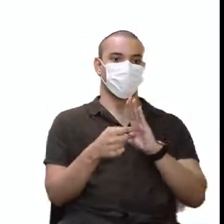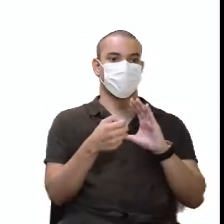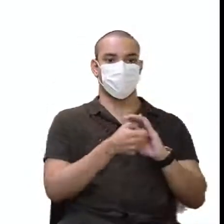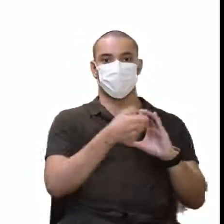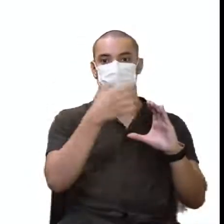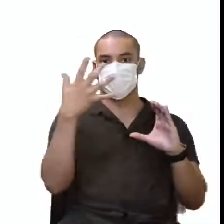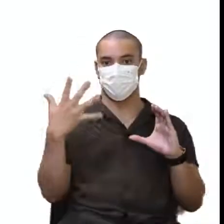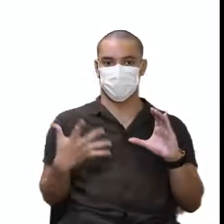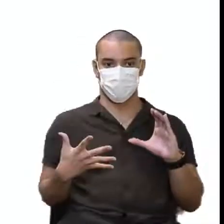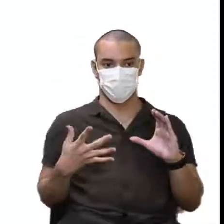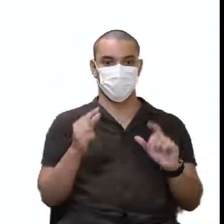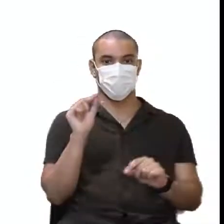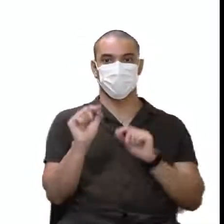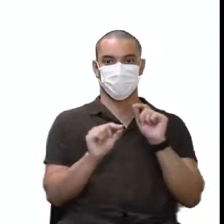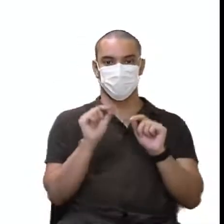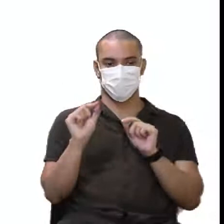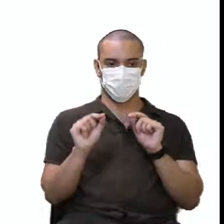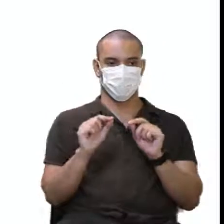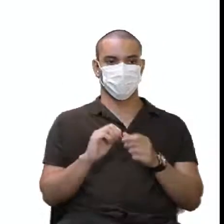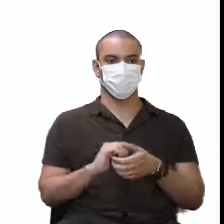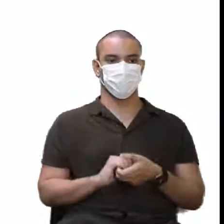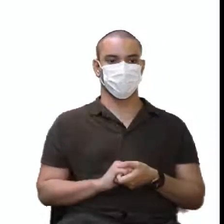masculino?